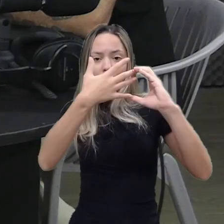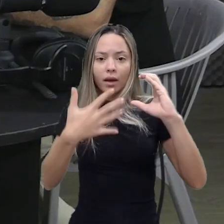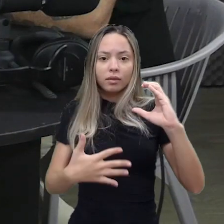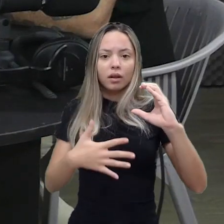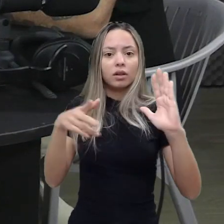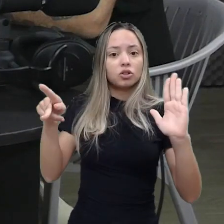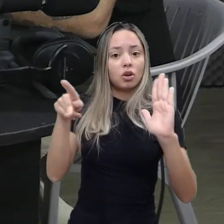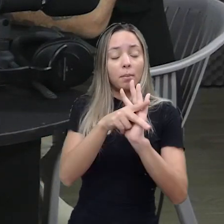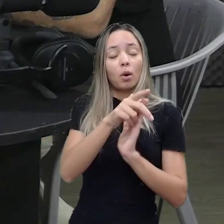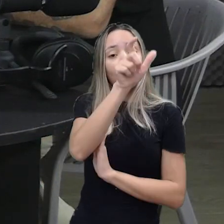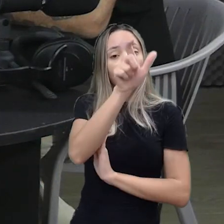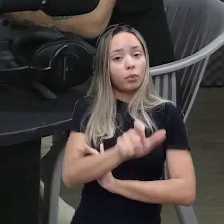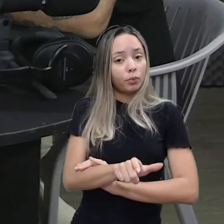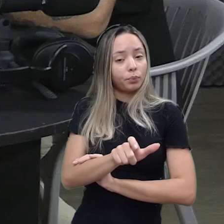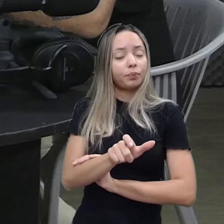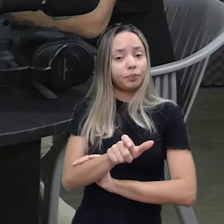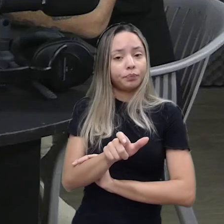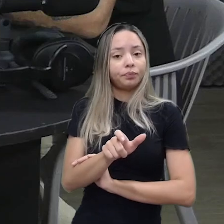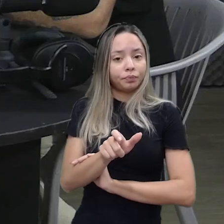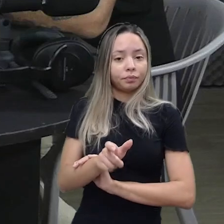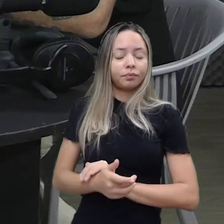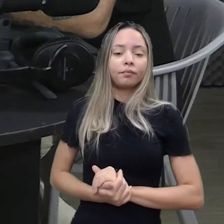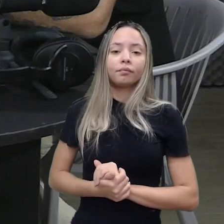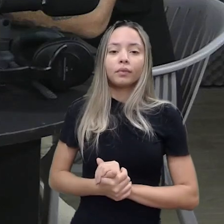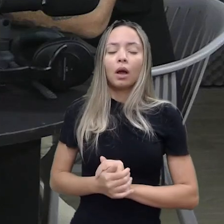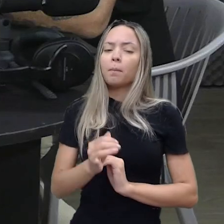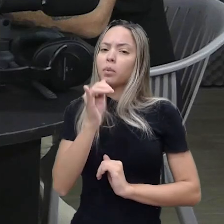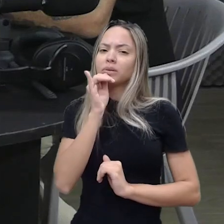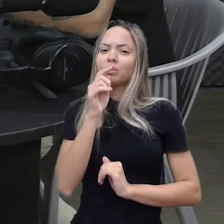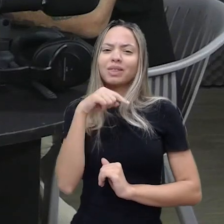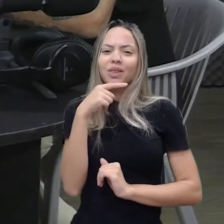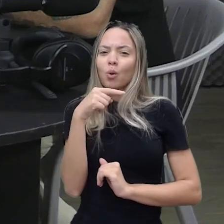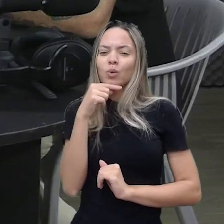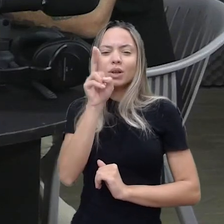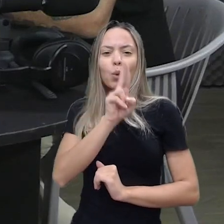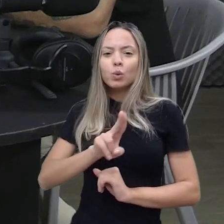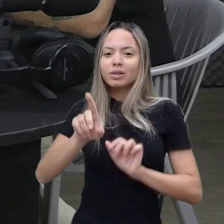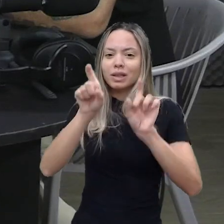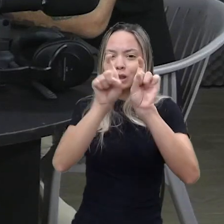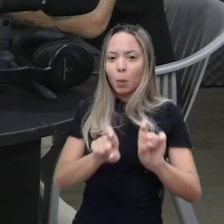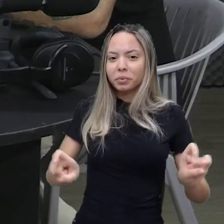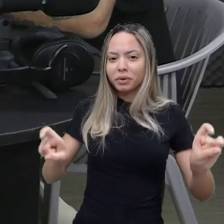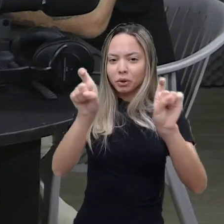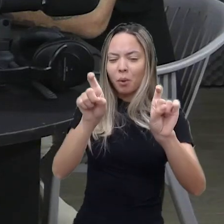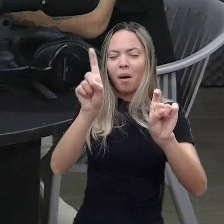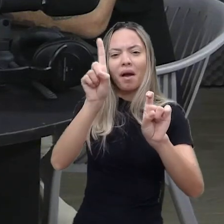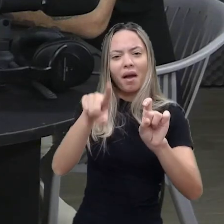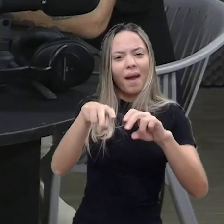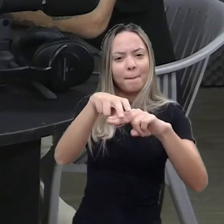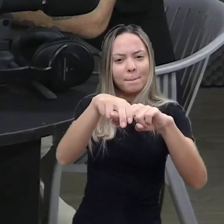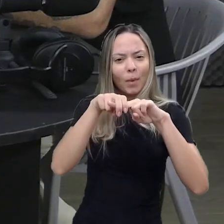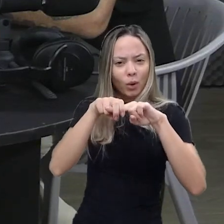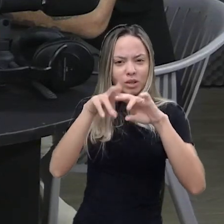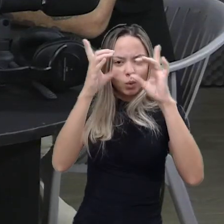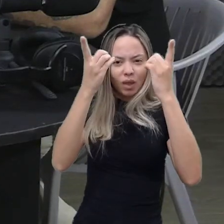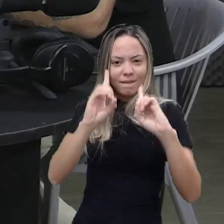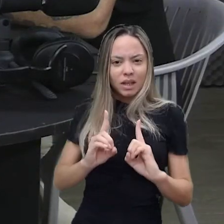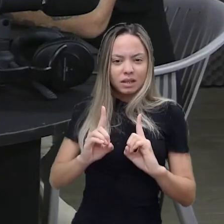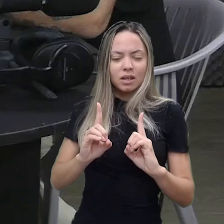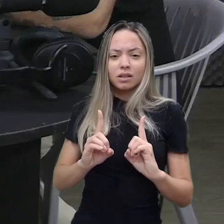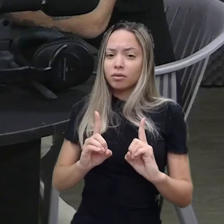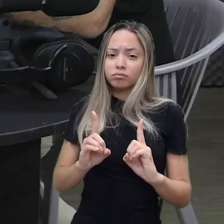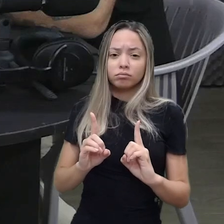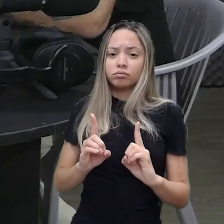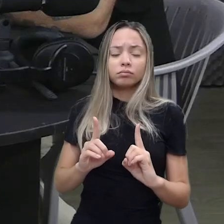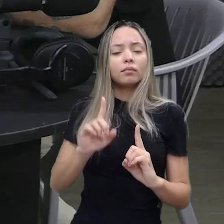pessoa. O fato de eu não conseguir utilizar o computador não está necessariamente na deficiência que eu tenho,